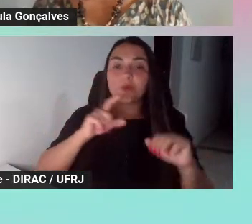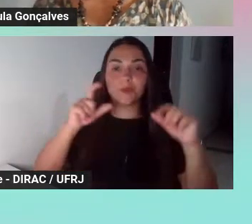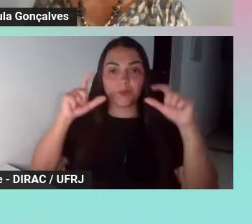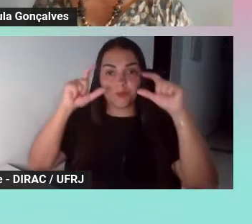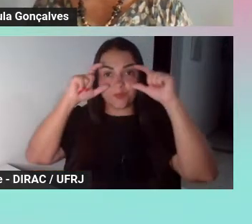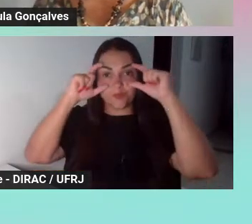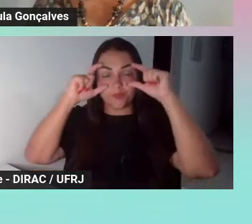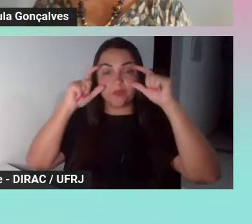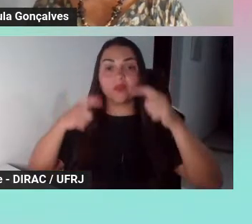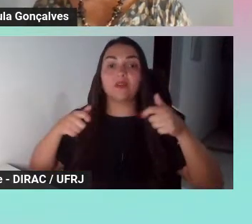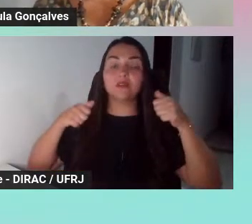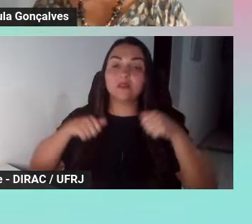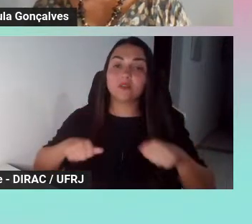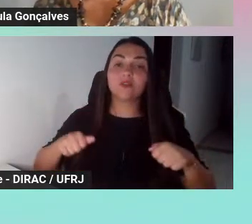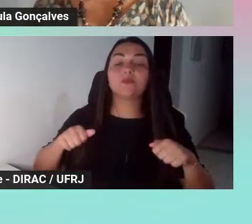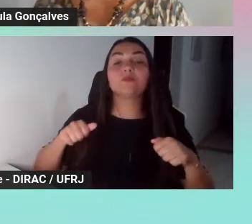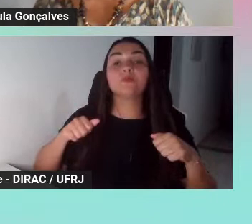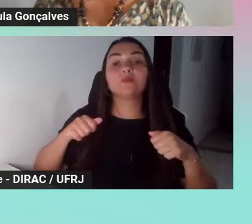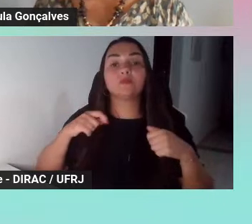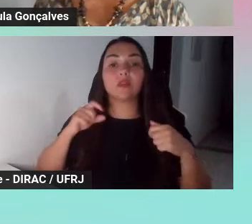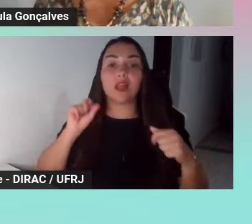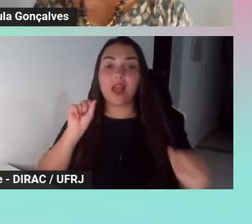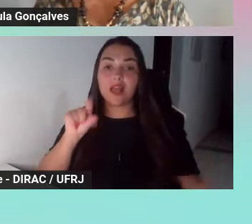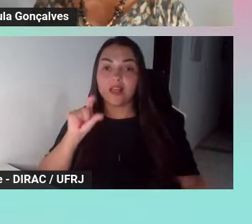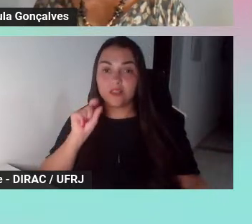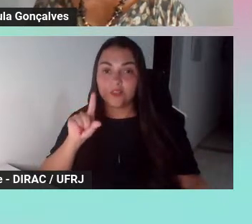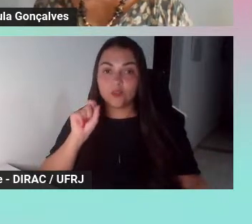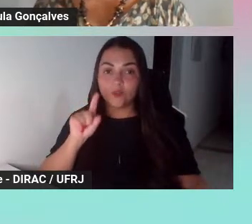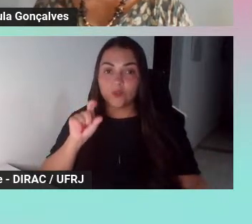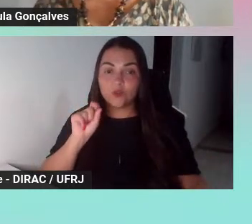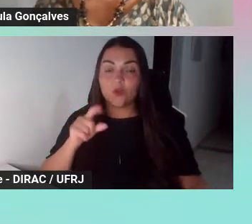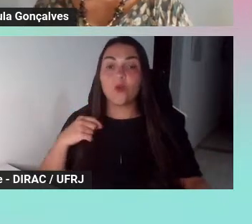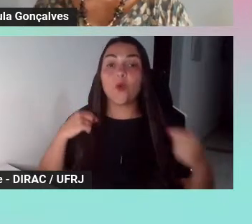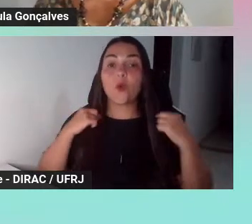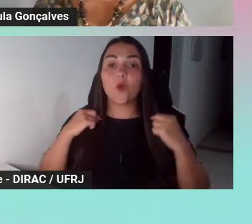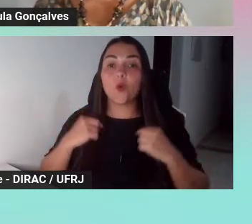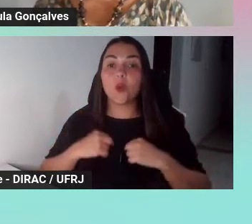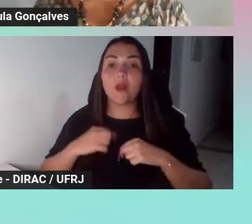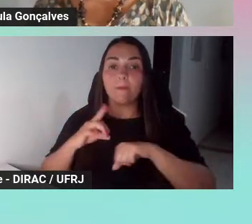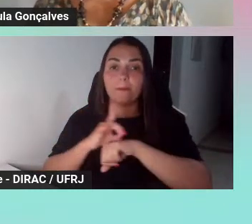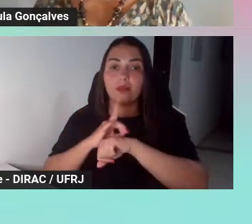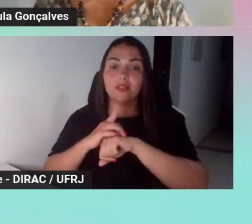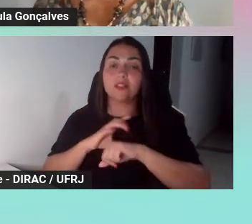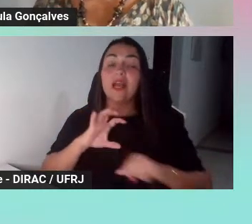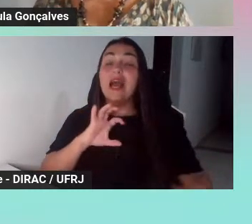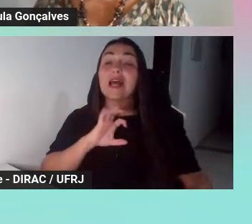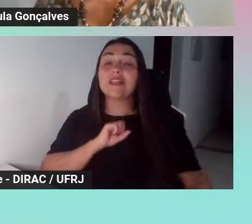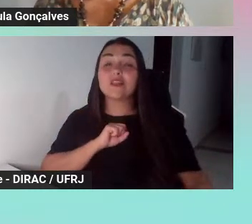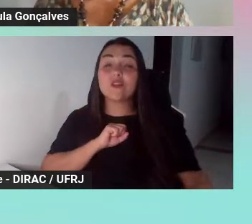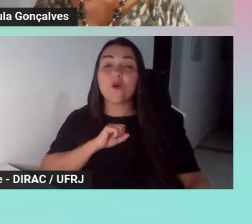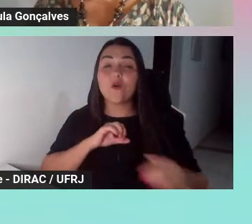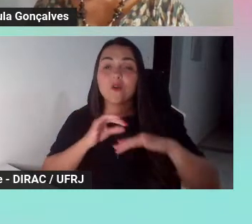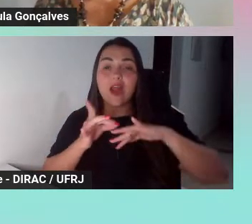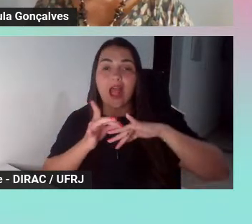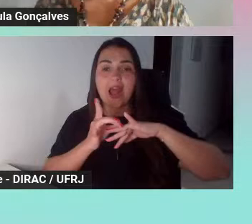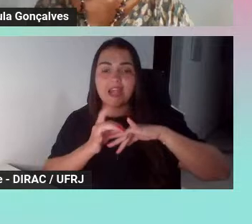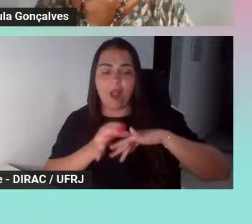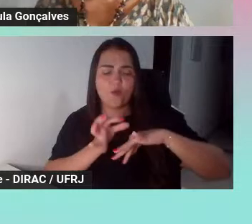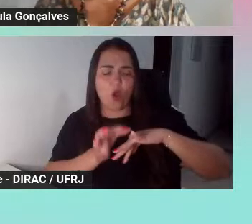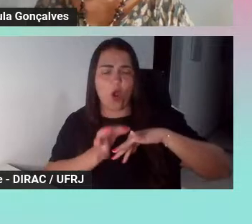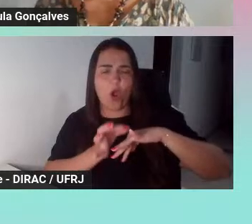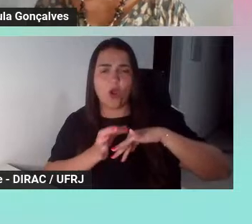uma blusa azul turquesa, um colarzinho preto, adoro usar anel grande, tenho um anel grande preto na